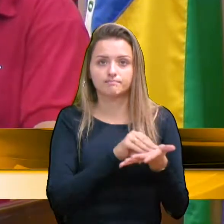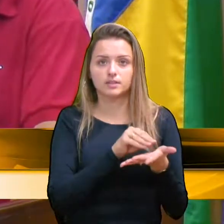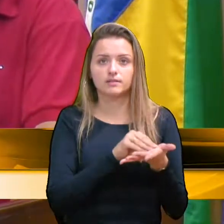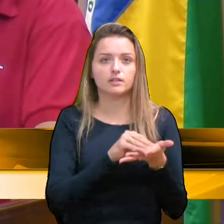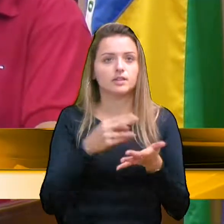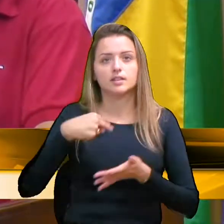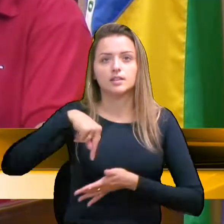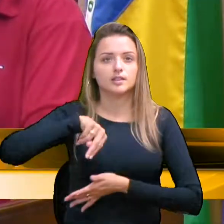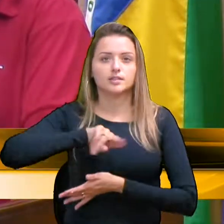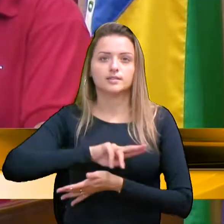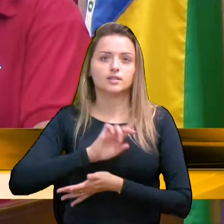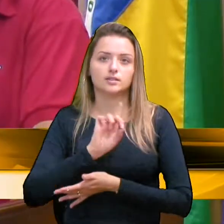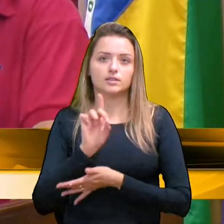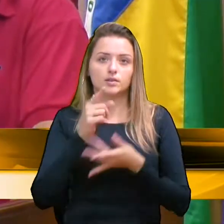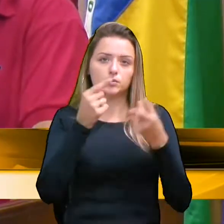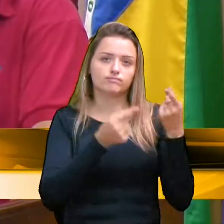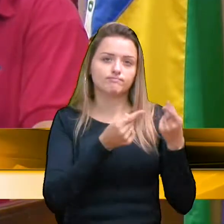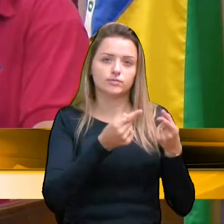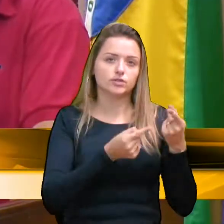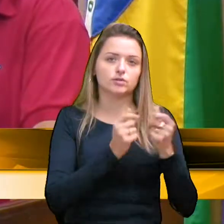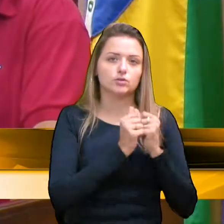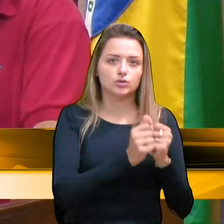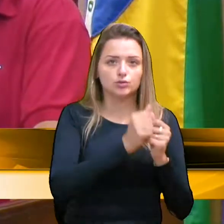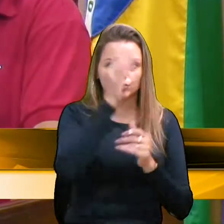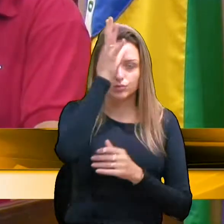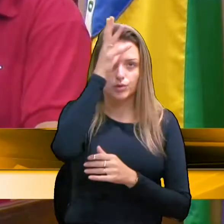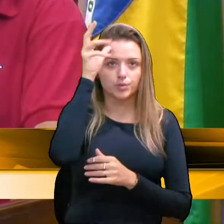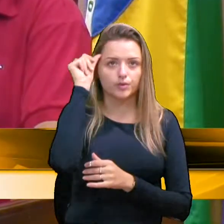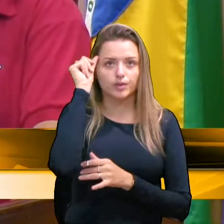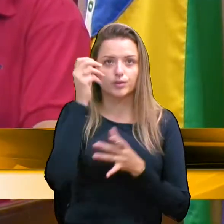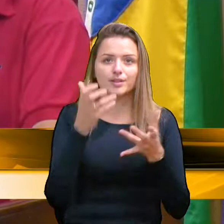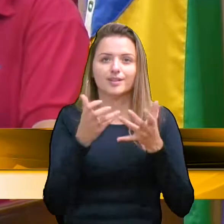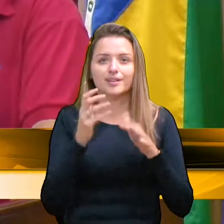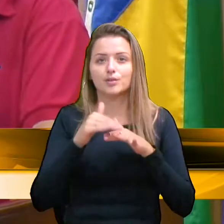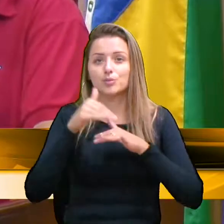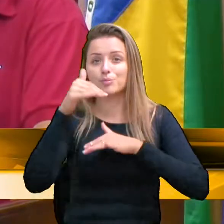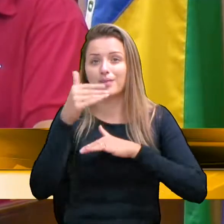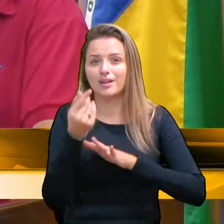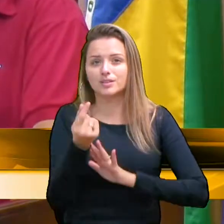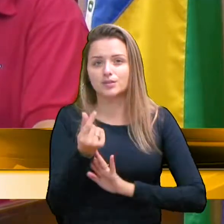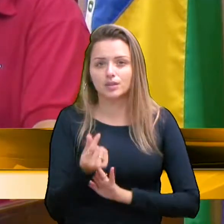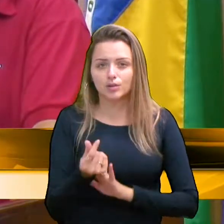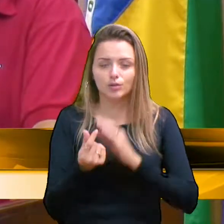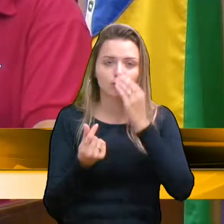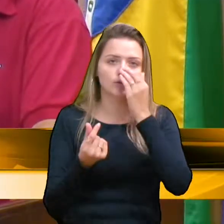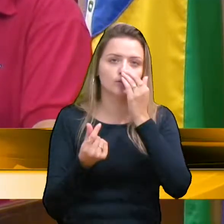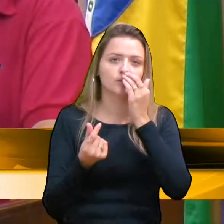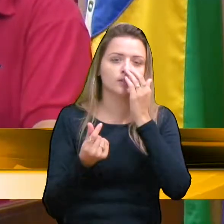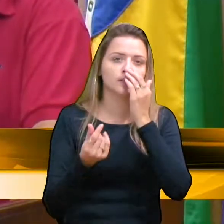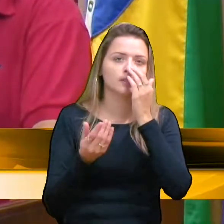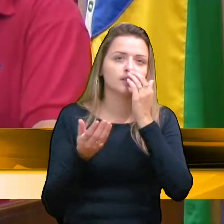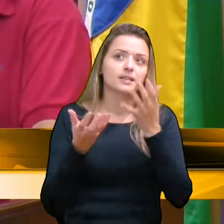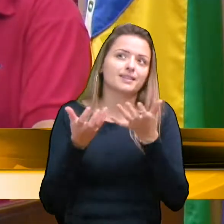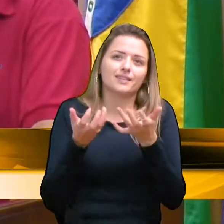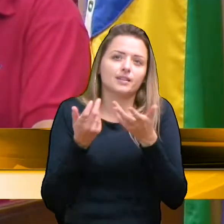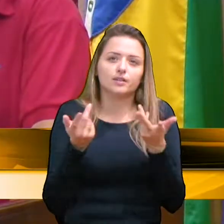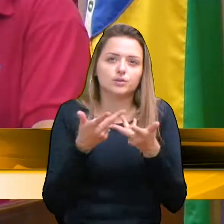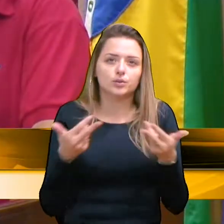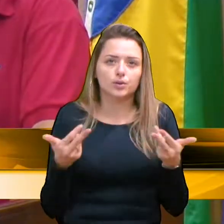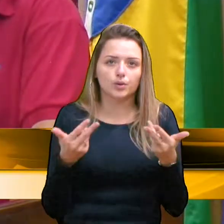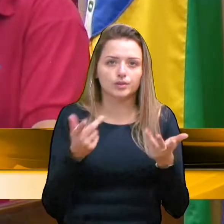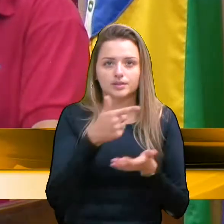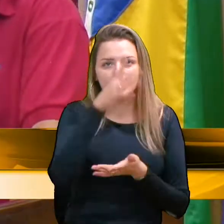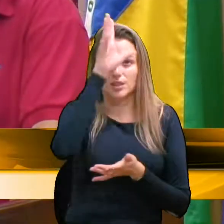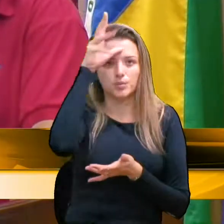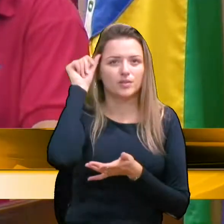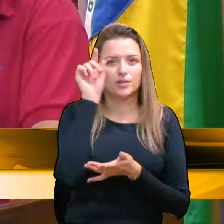não vai fazer um embate, não vamos fazer uma discussão querendo aumentar, querendo buscar coisas que a gente sabe que talvez não